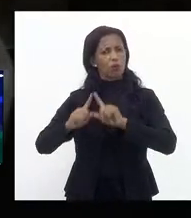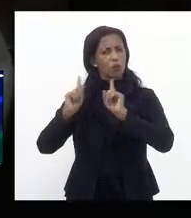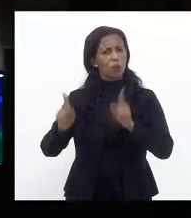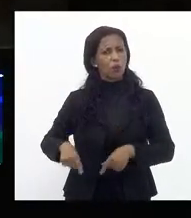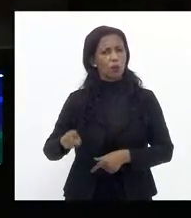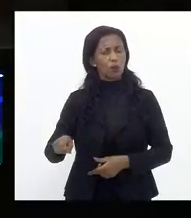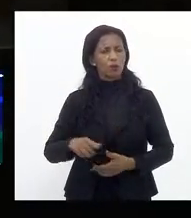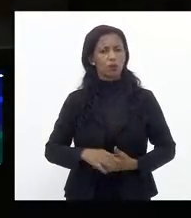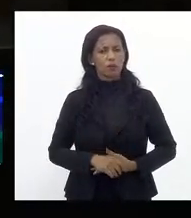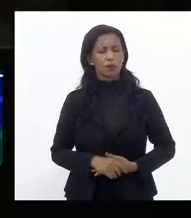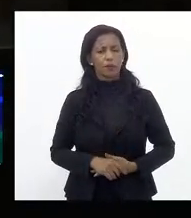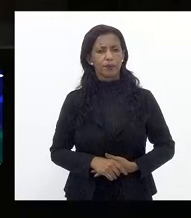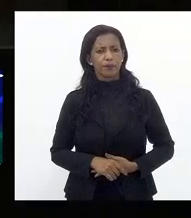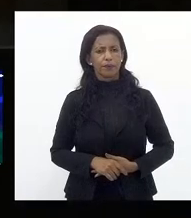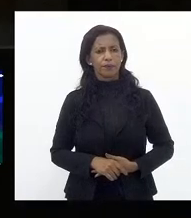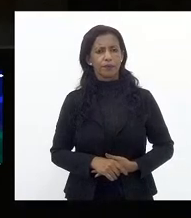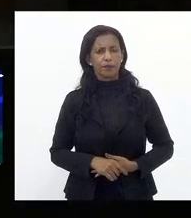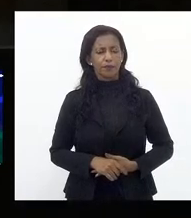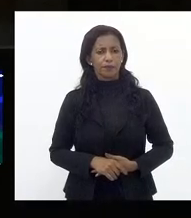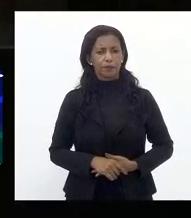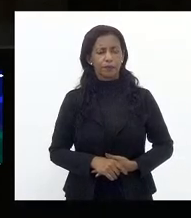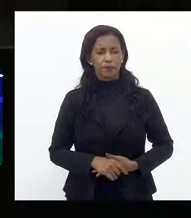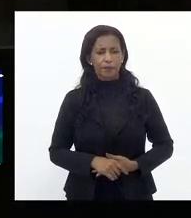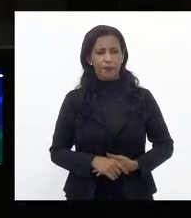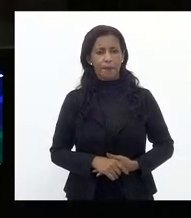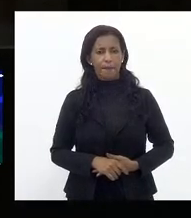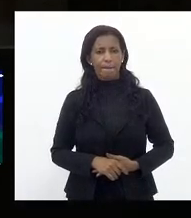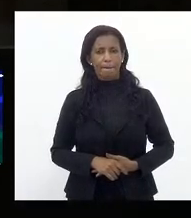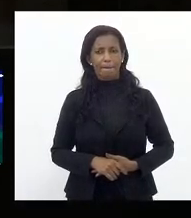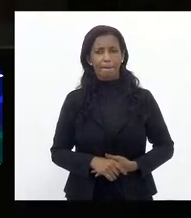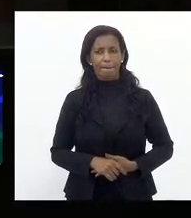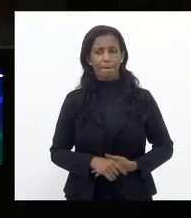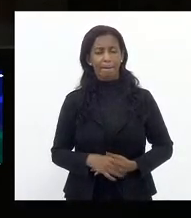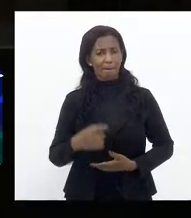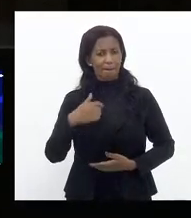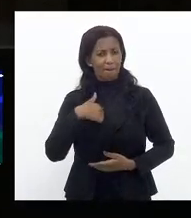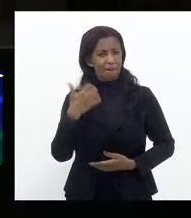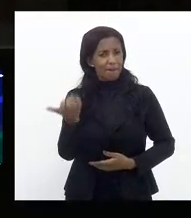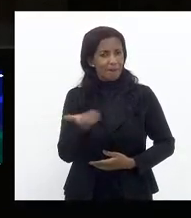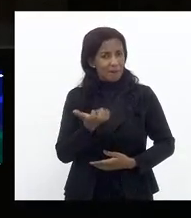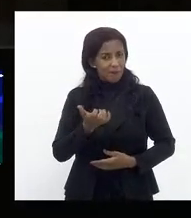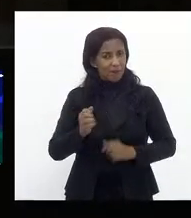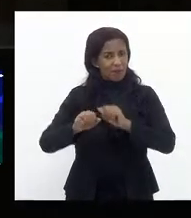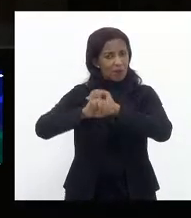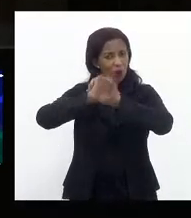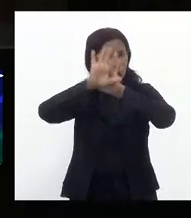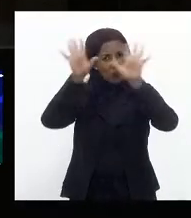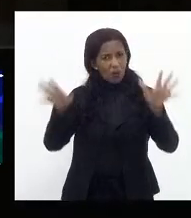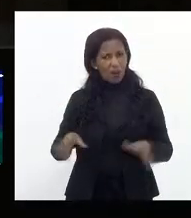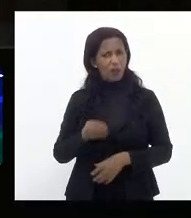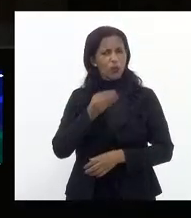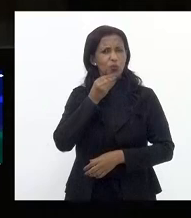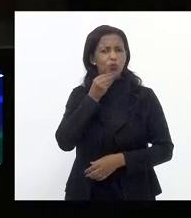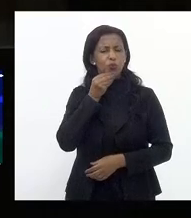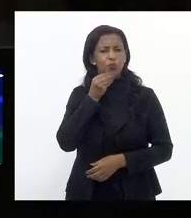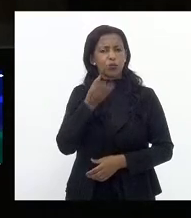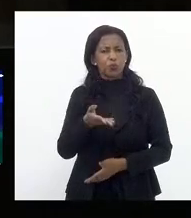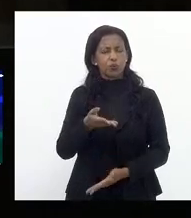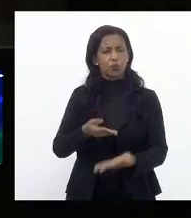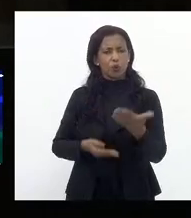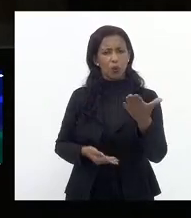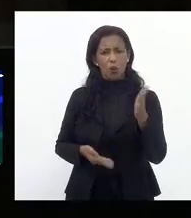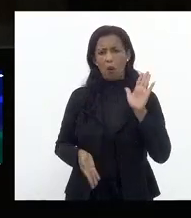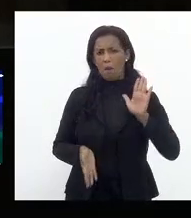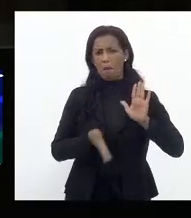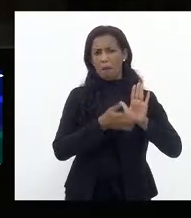público. Portanto, eu queria deixar bem claro aqui posição do nosso